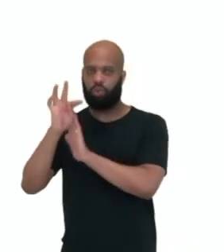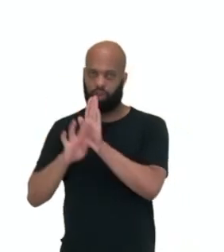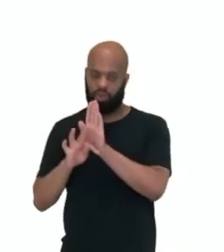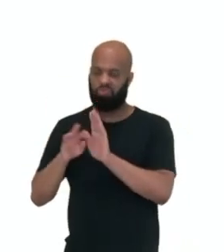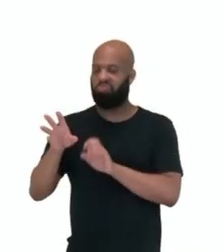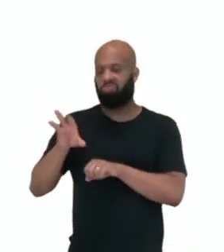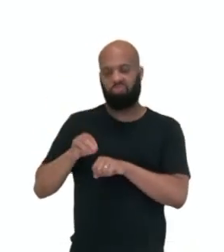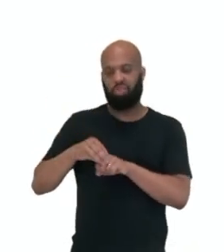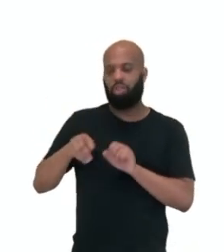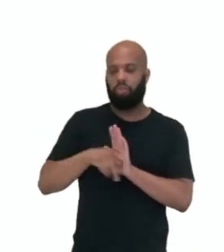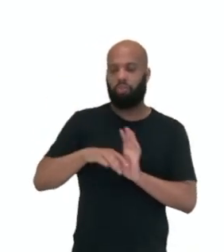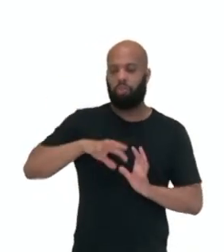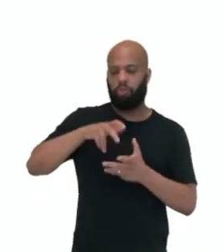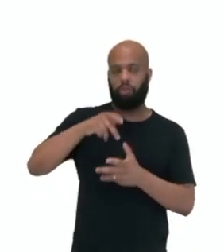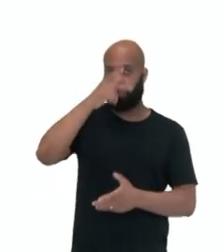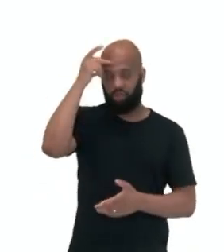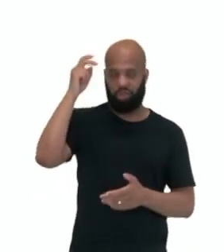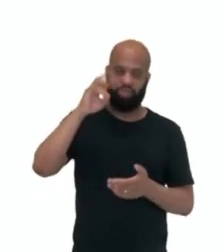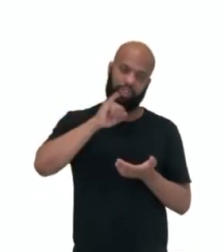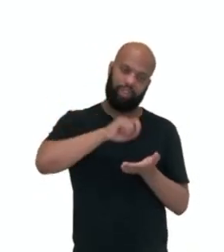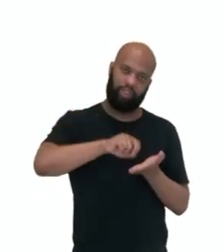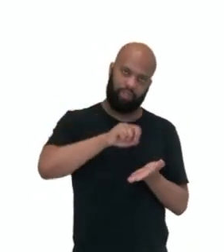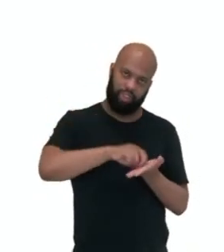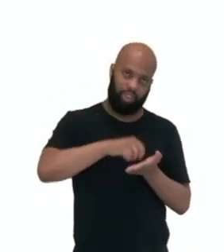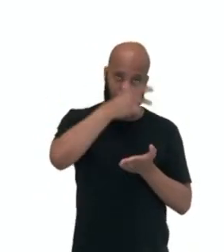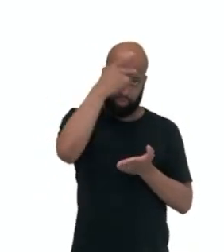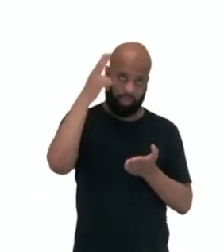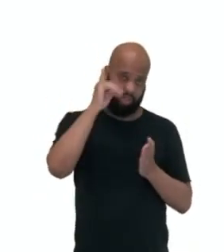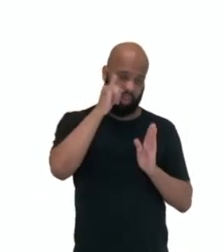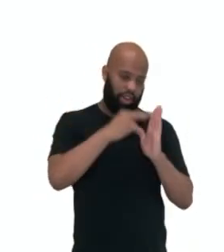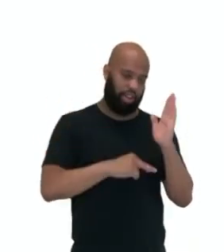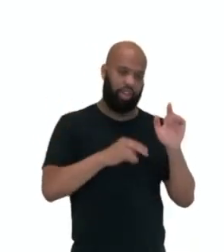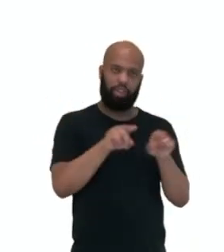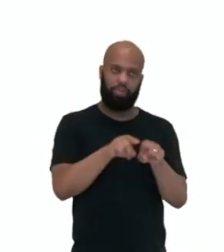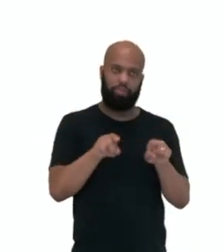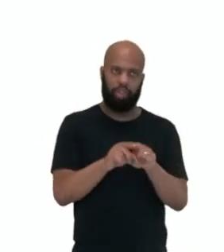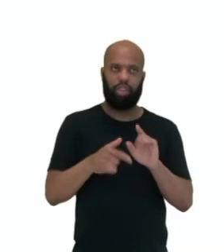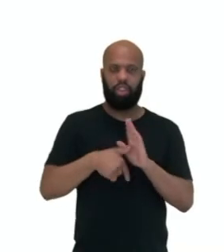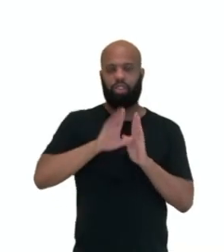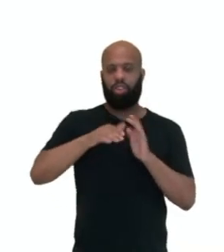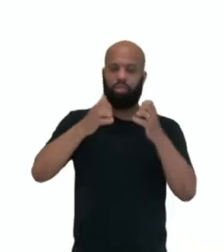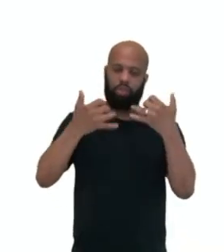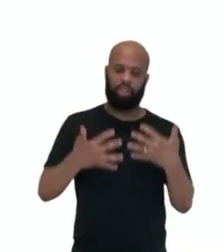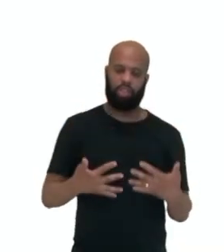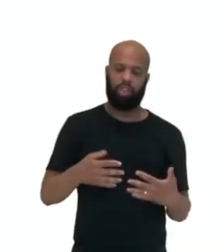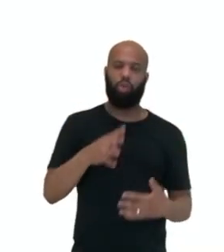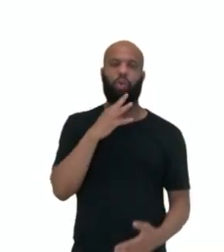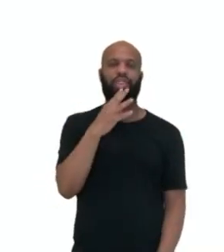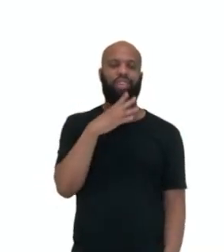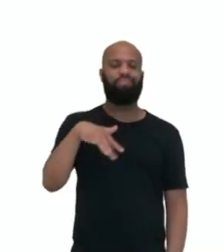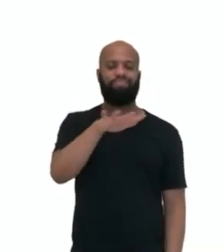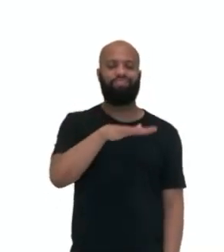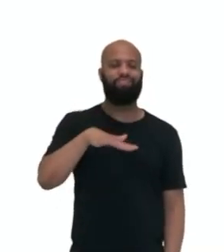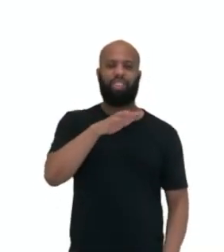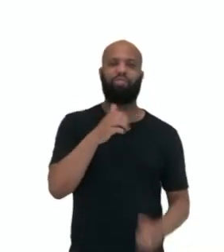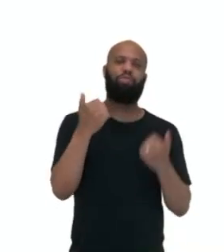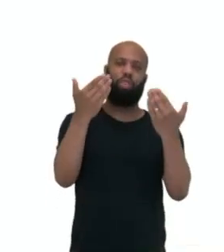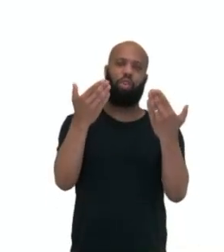mundo que deve ser comum ao produtor e ao receptor de textos. Lembra que eu falei agora há pouco? Conhecimento do mundo, o meu